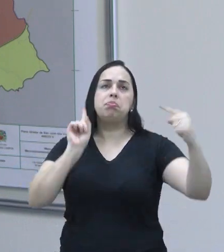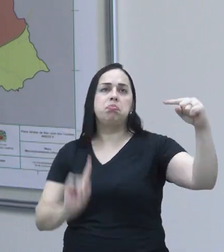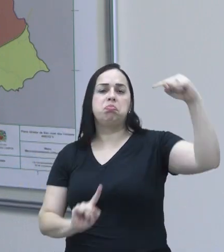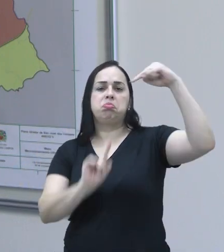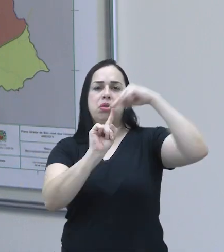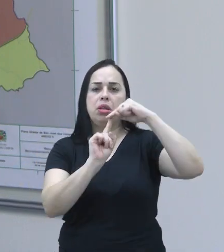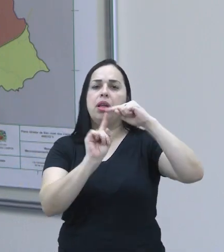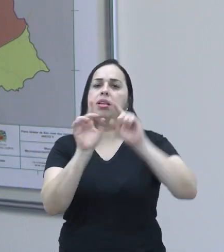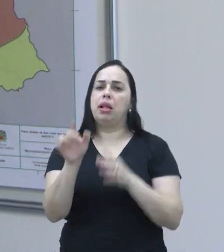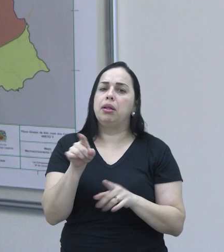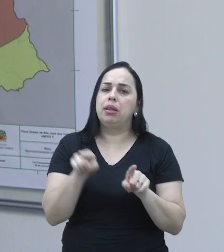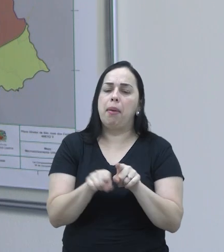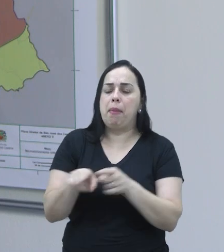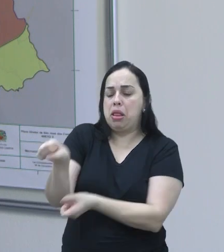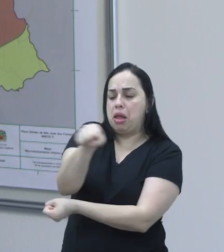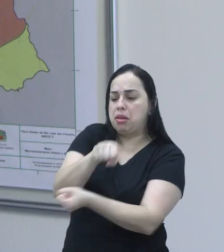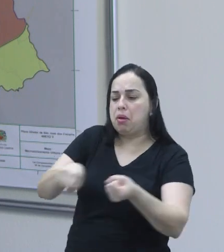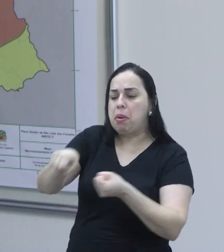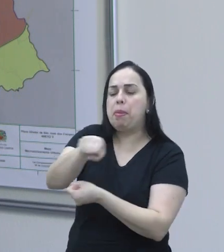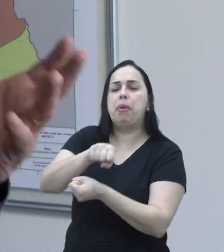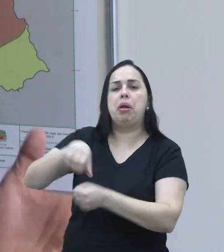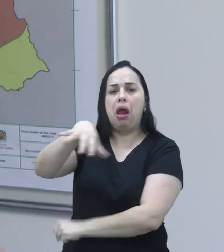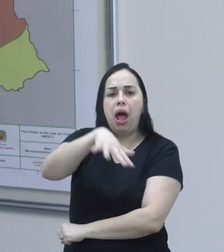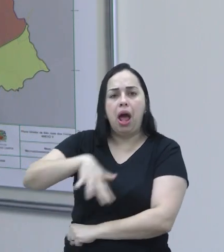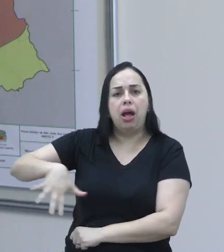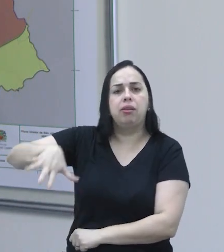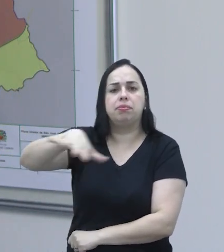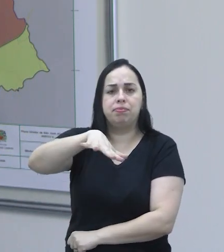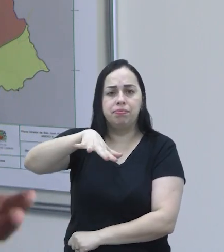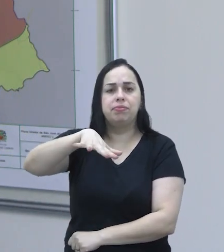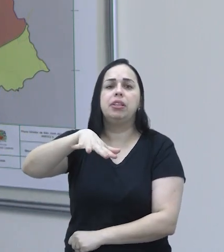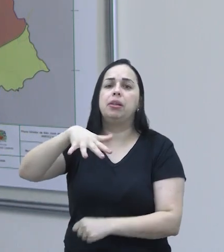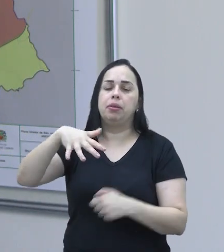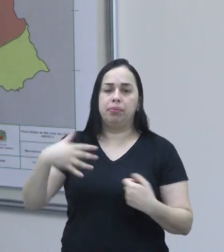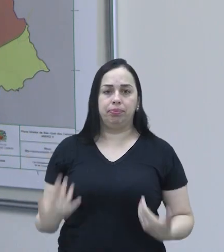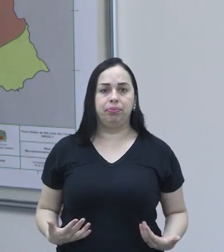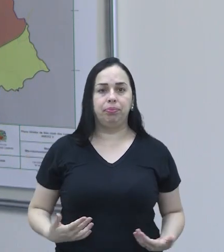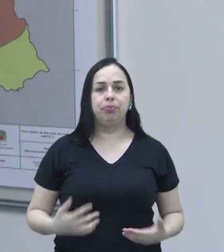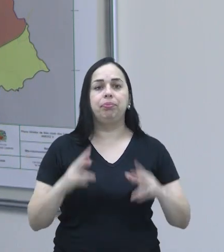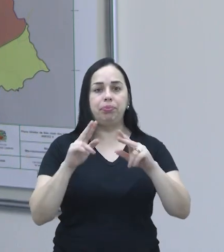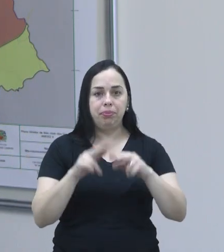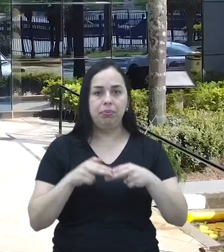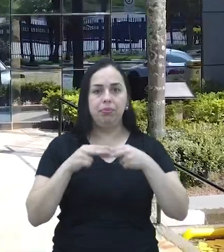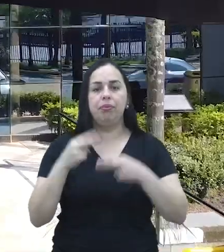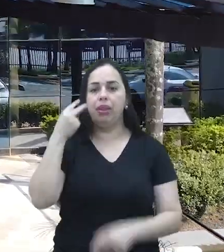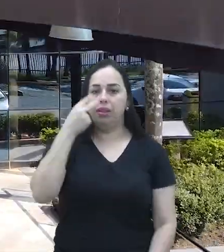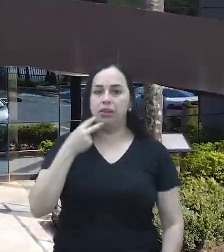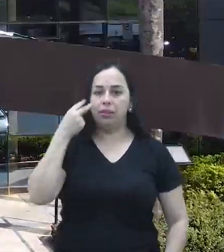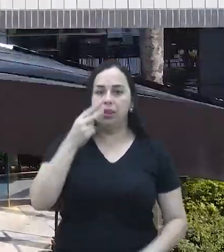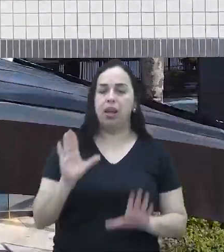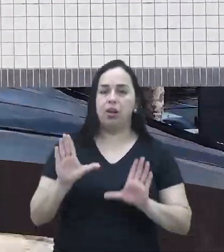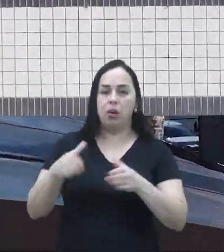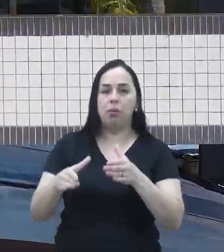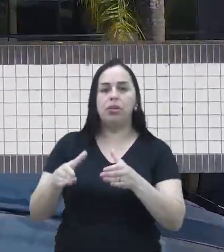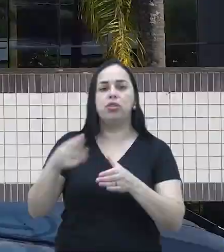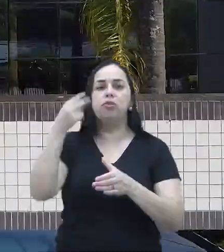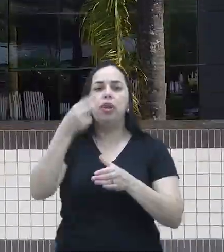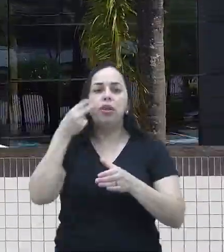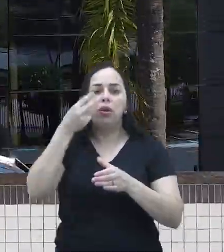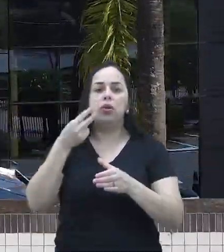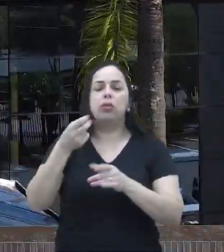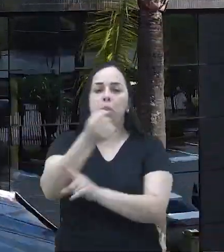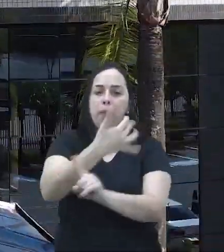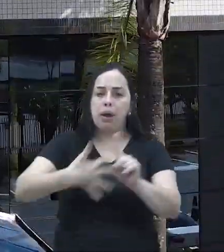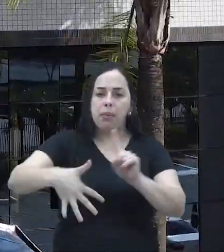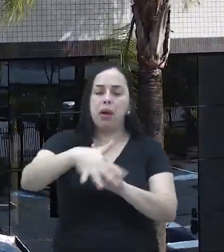cidade sustentável do ponto de vista do seu ambiente construído, do seu ordenamento territorial. Na Câmara, a Comissão de Meio